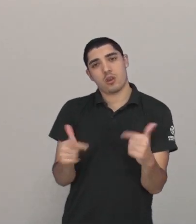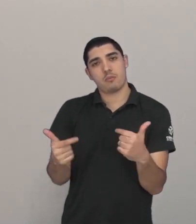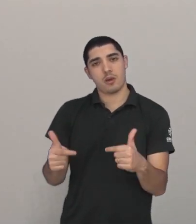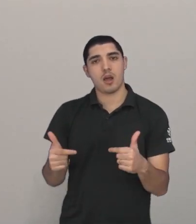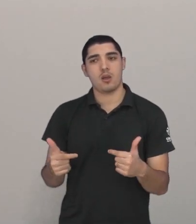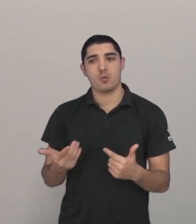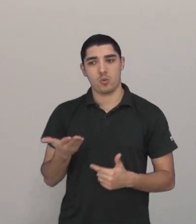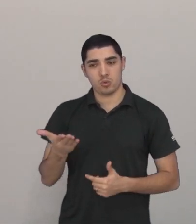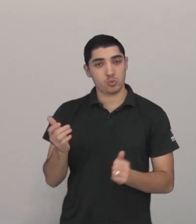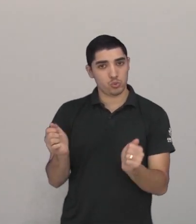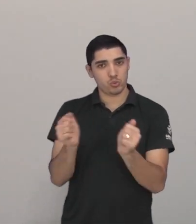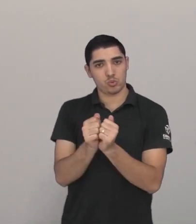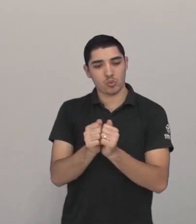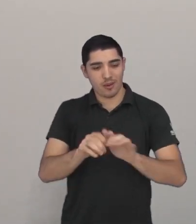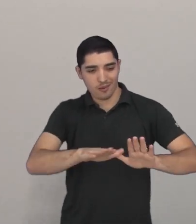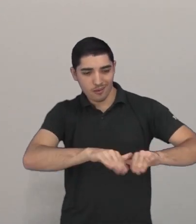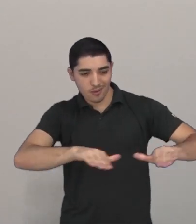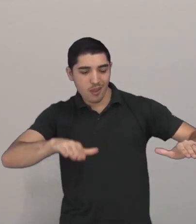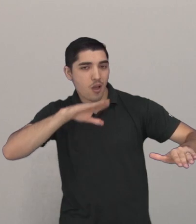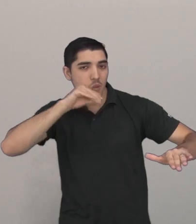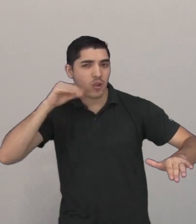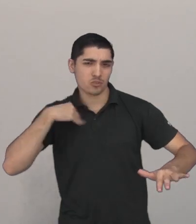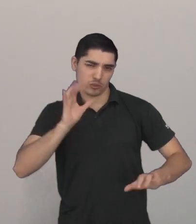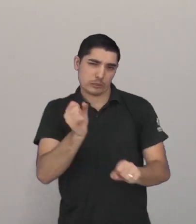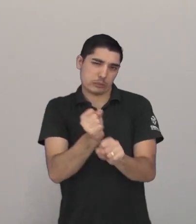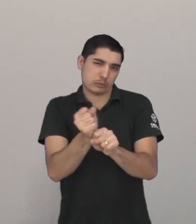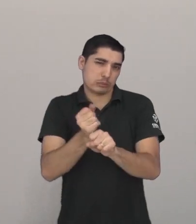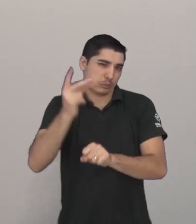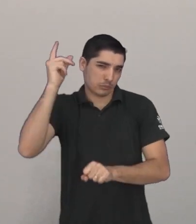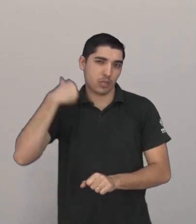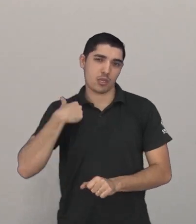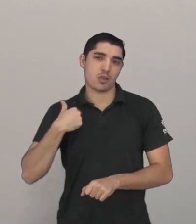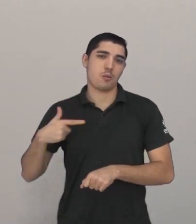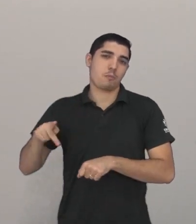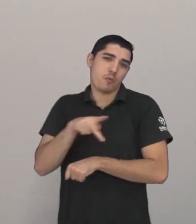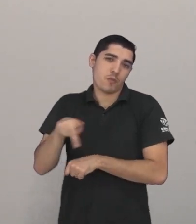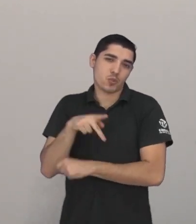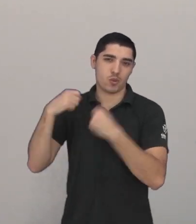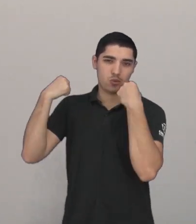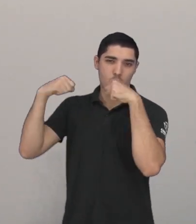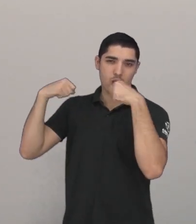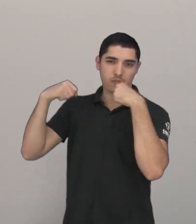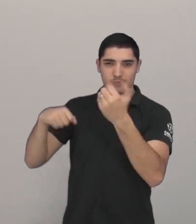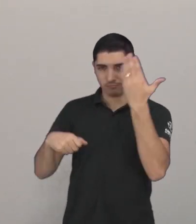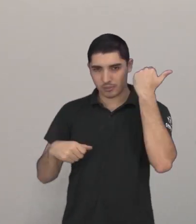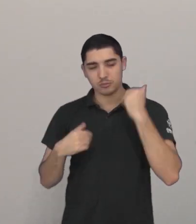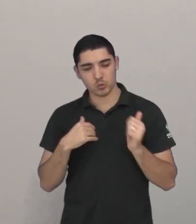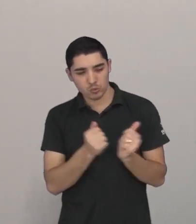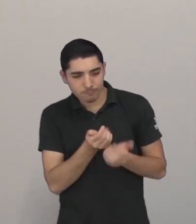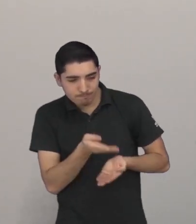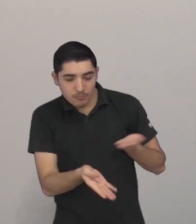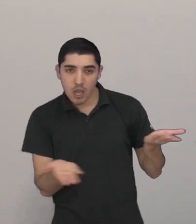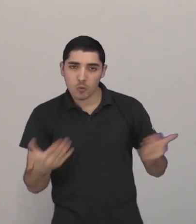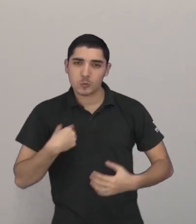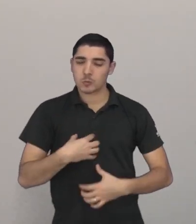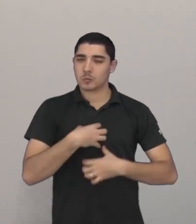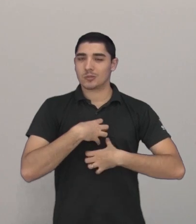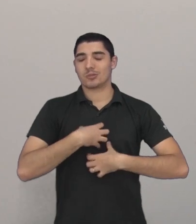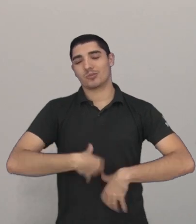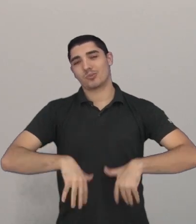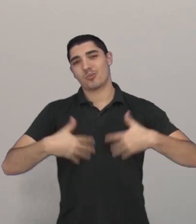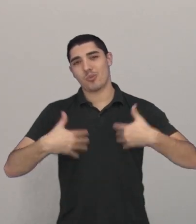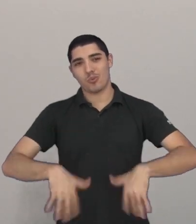parte também, injetando dinheiro no Butantan para acelerar essa nossa vacina da dengue, que eu acho que, infelizmente,